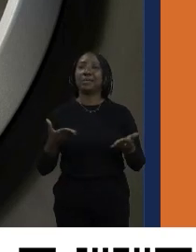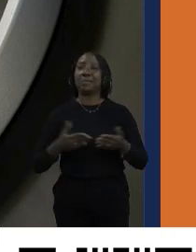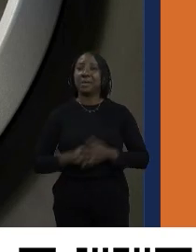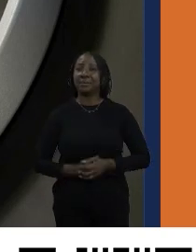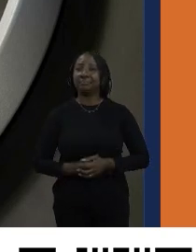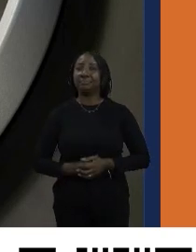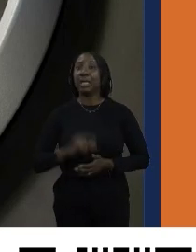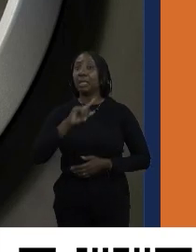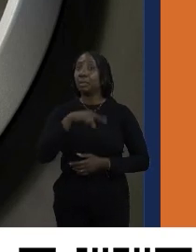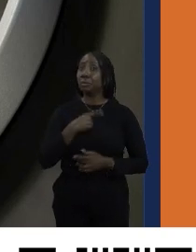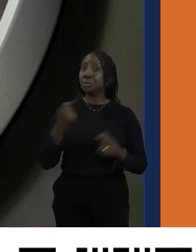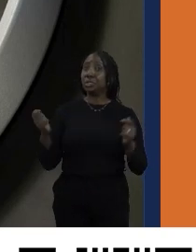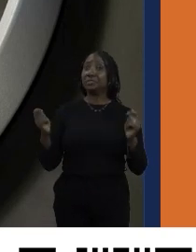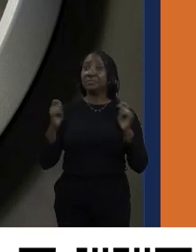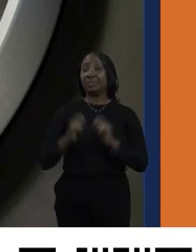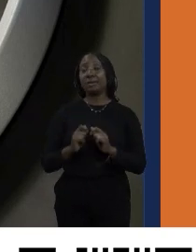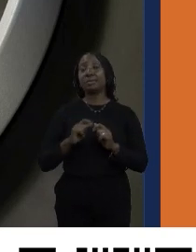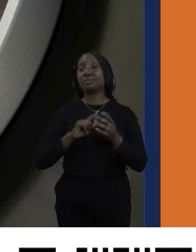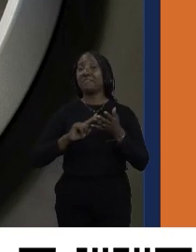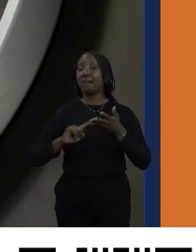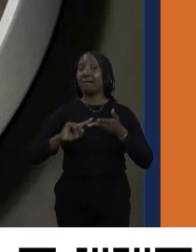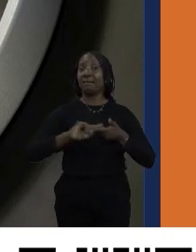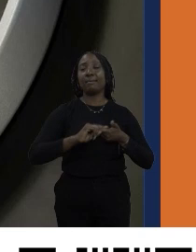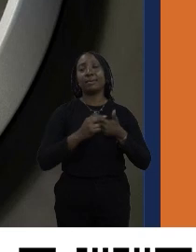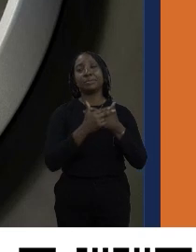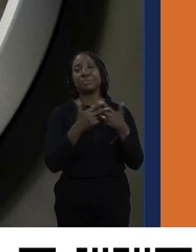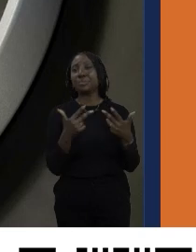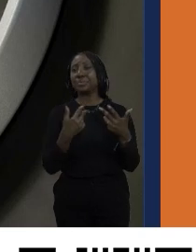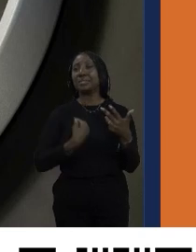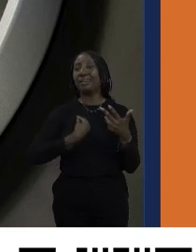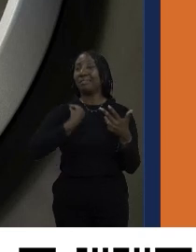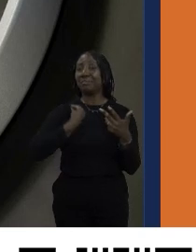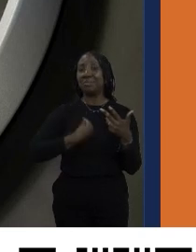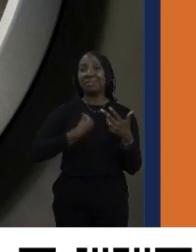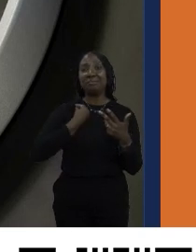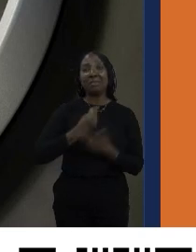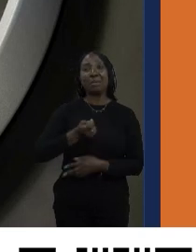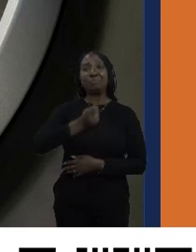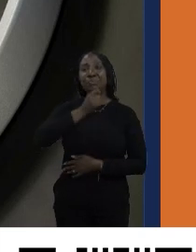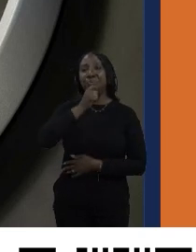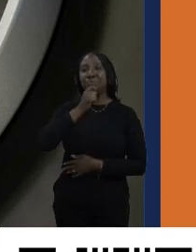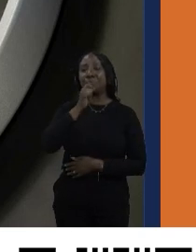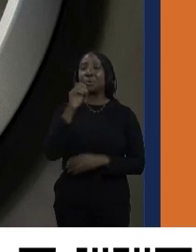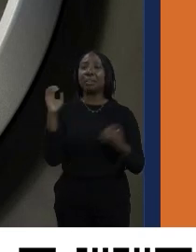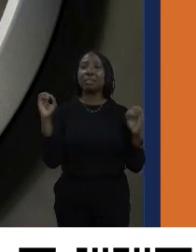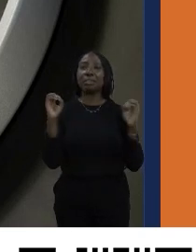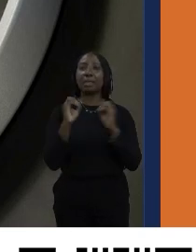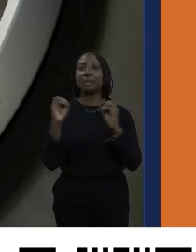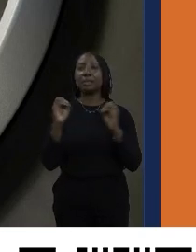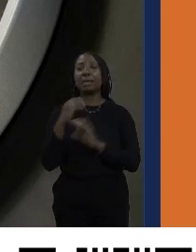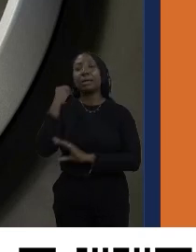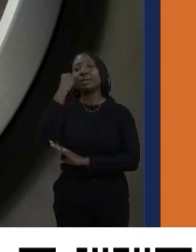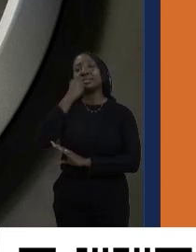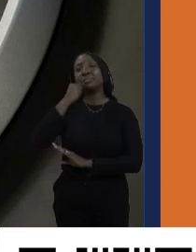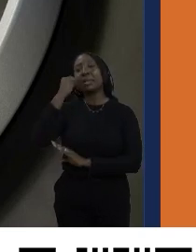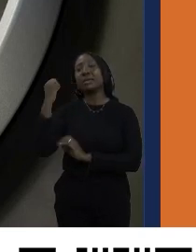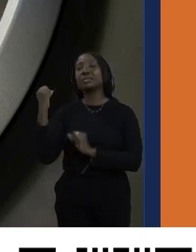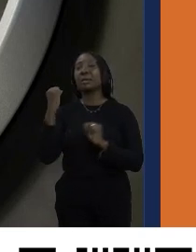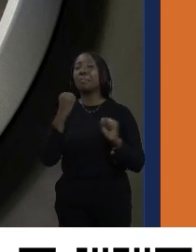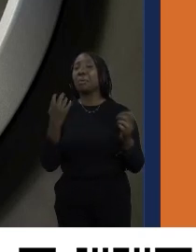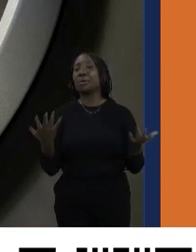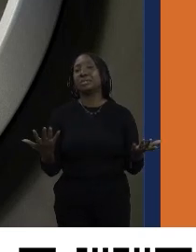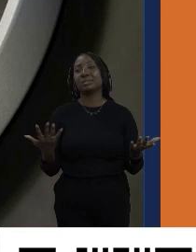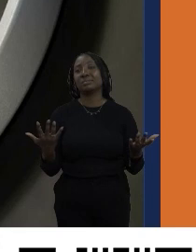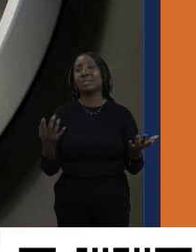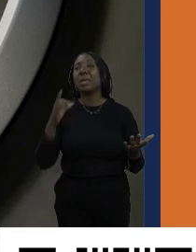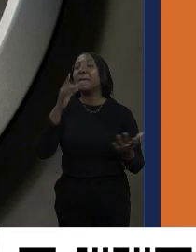gente está fazendo com um monte de coisas e a gente não vive no máximo as experiências que a gente pode viver. A gente só está